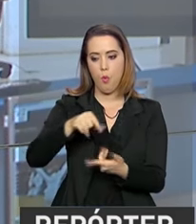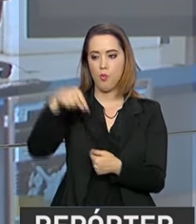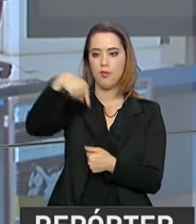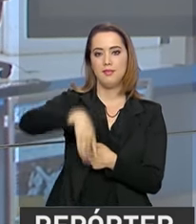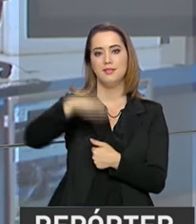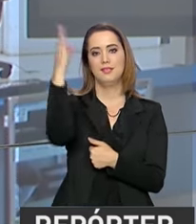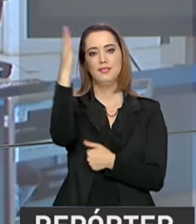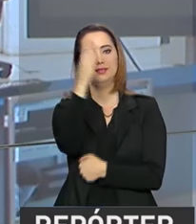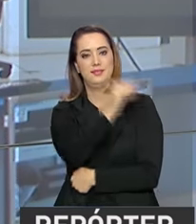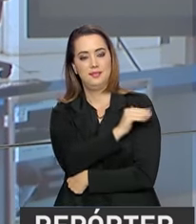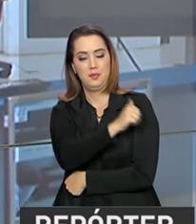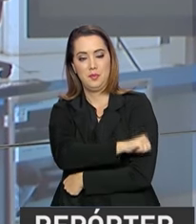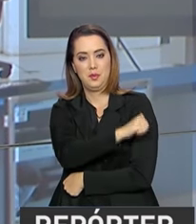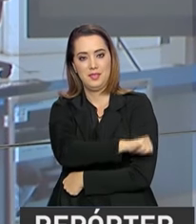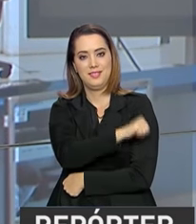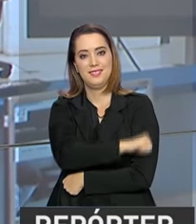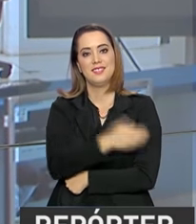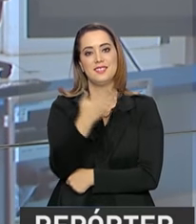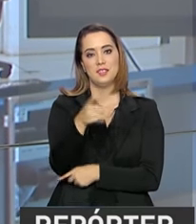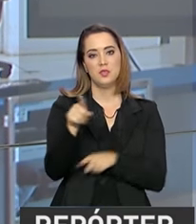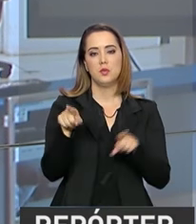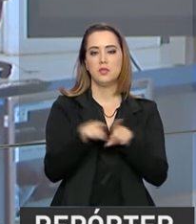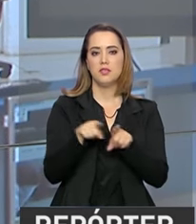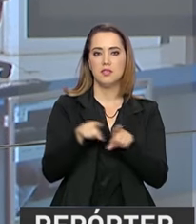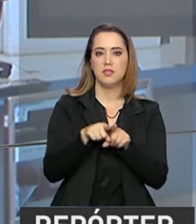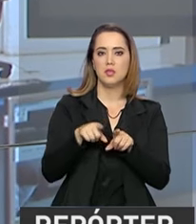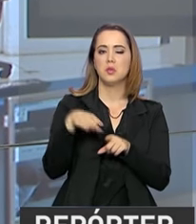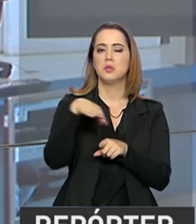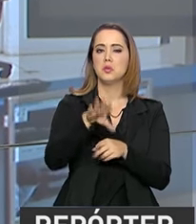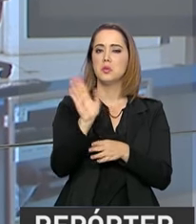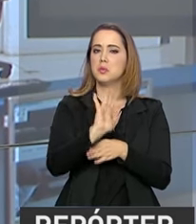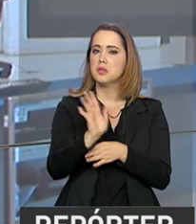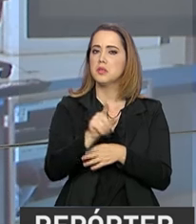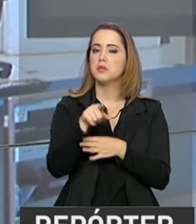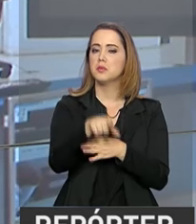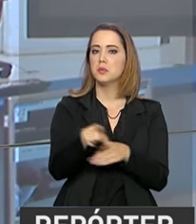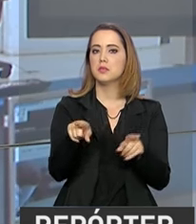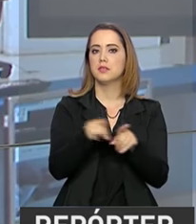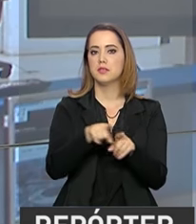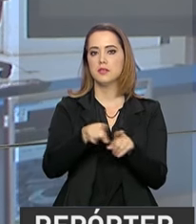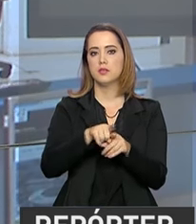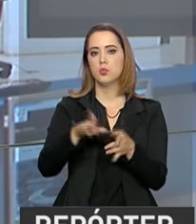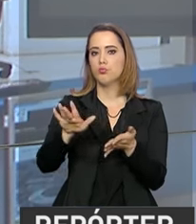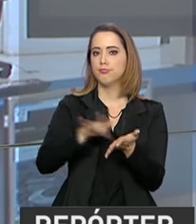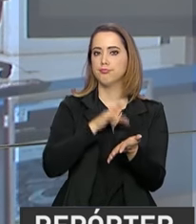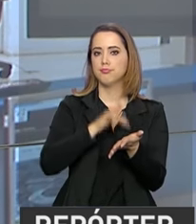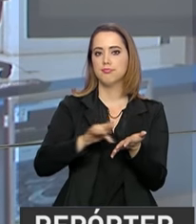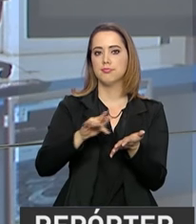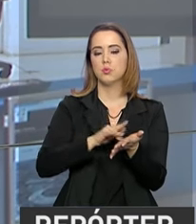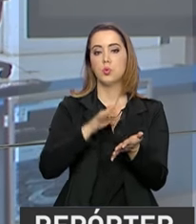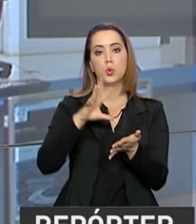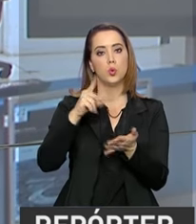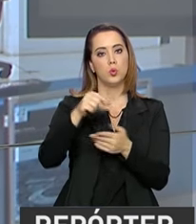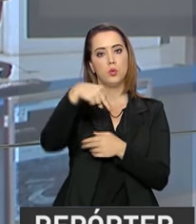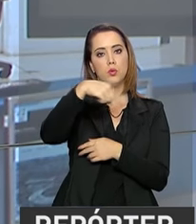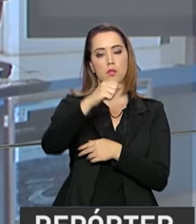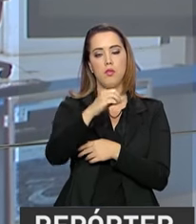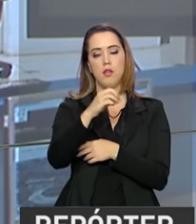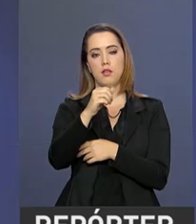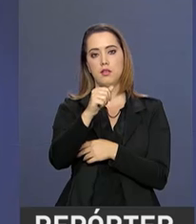do evento e também o bom funcionamento da rede de celulares a agência nacional de telecomunicações acompanhou tudo de